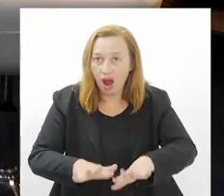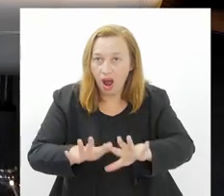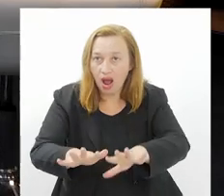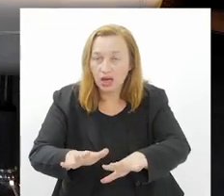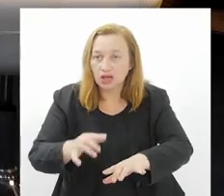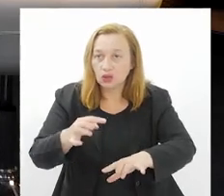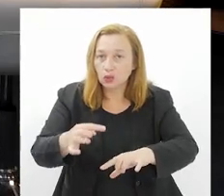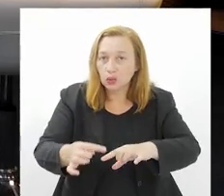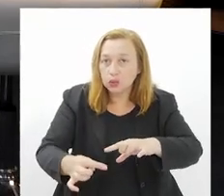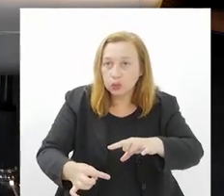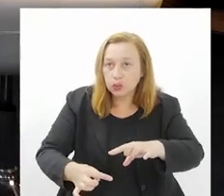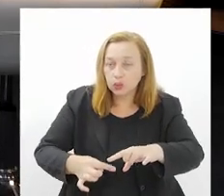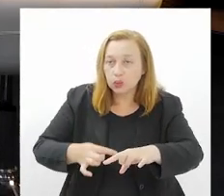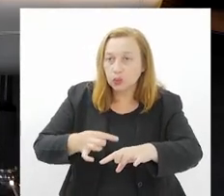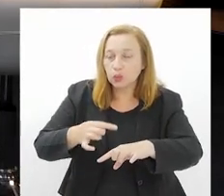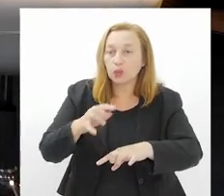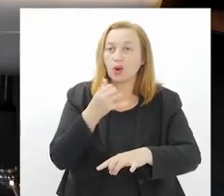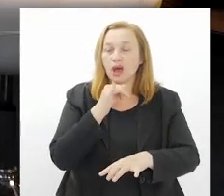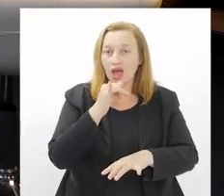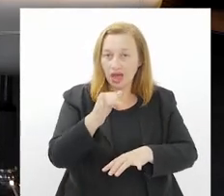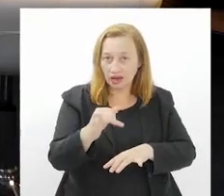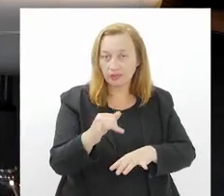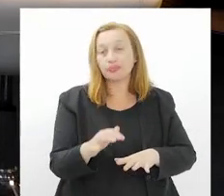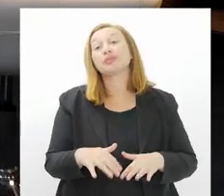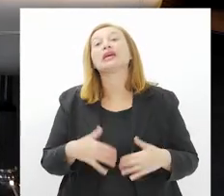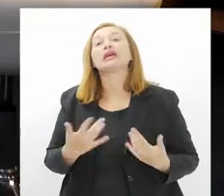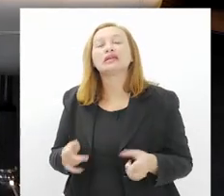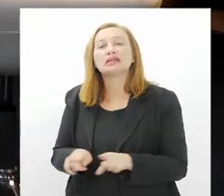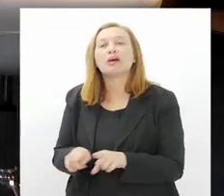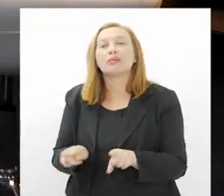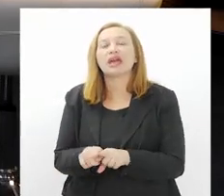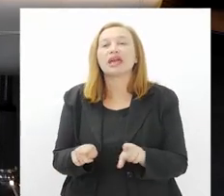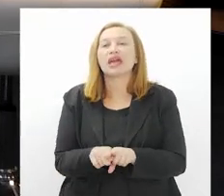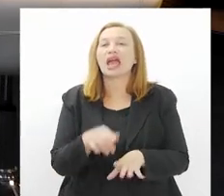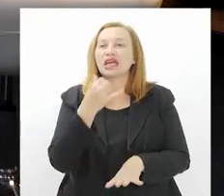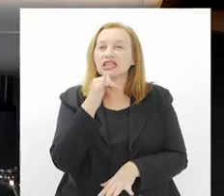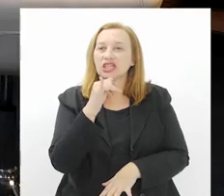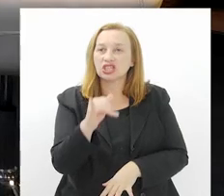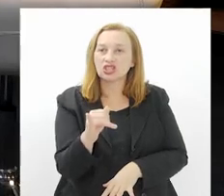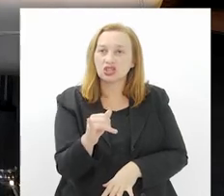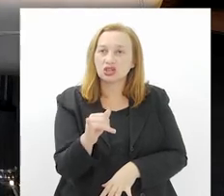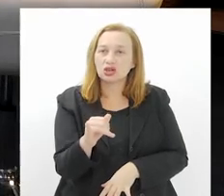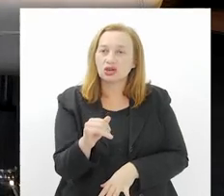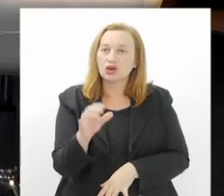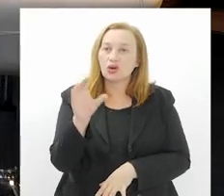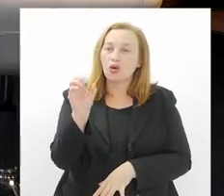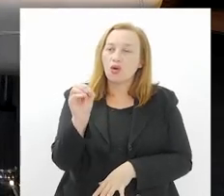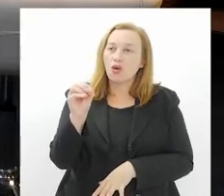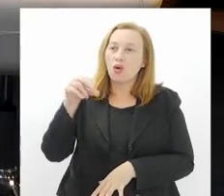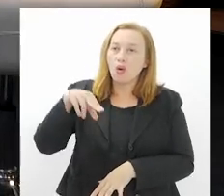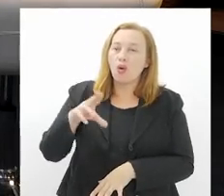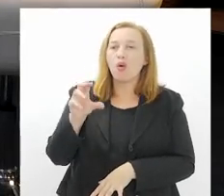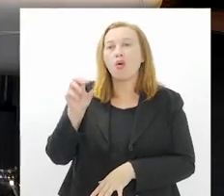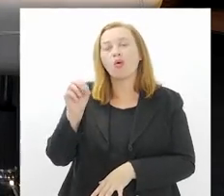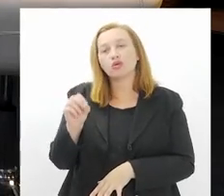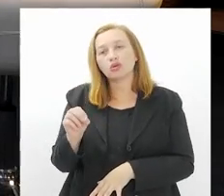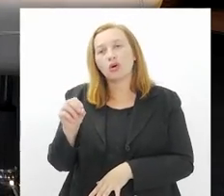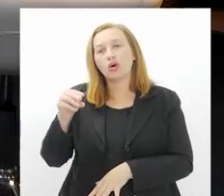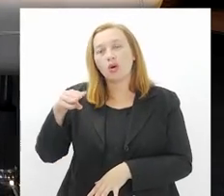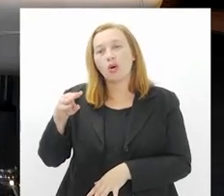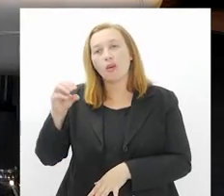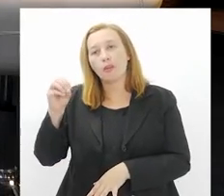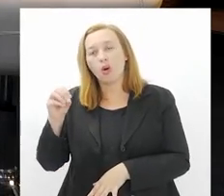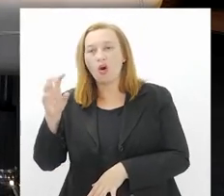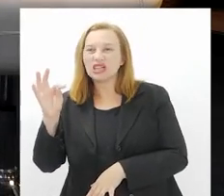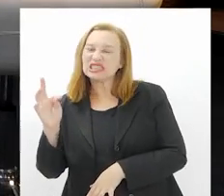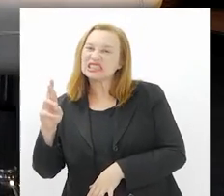movimente a turbina e gere energia elétrica. Né? Então, essa é a energia maremotriz. Além dessa, também tem a energia